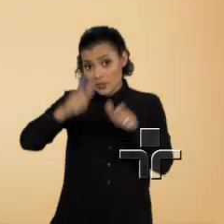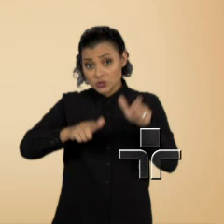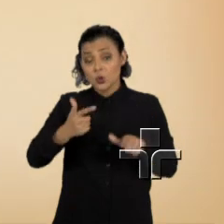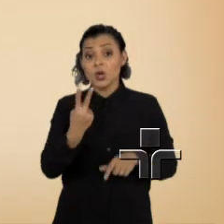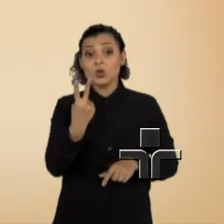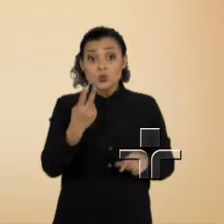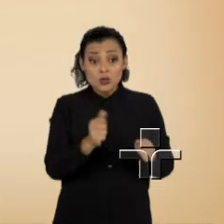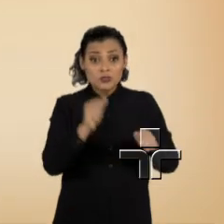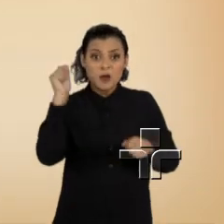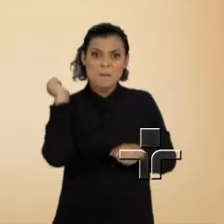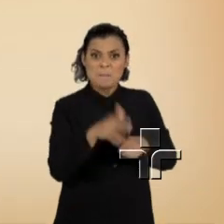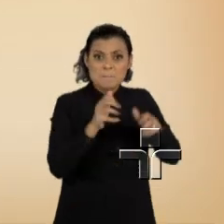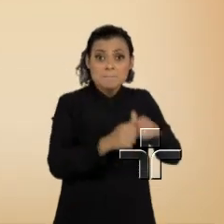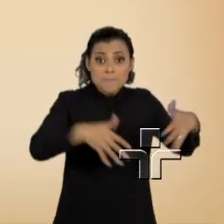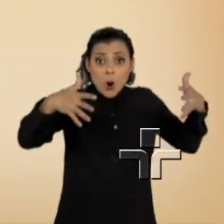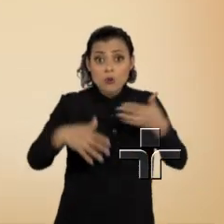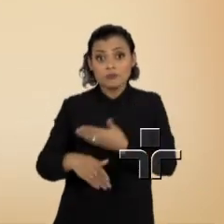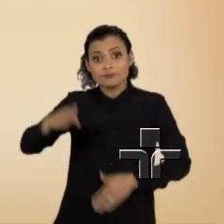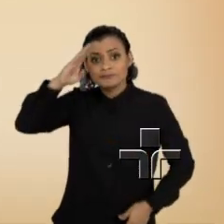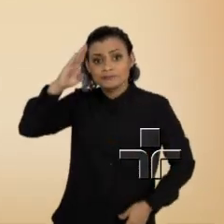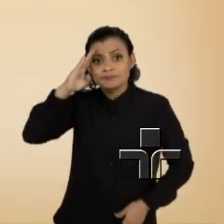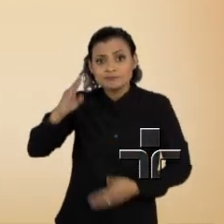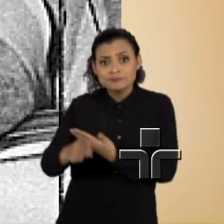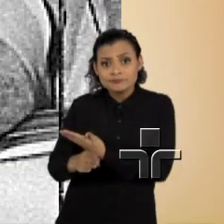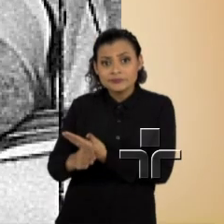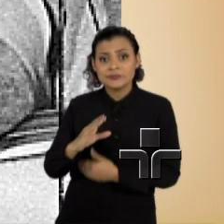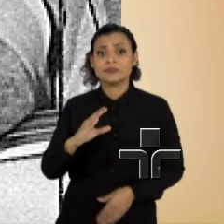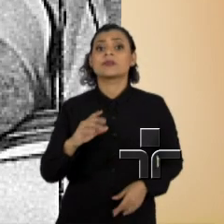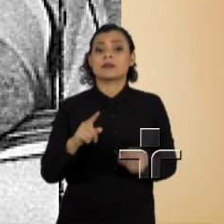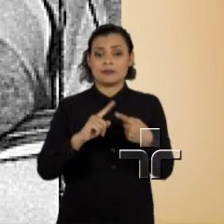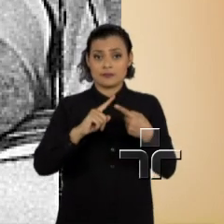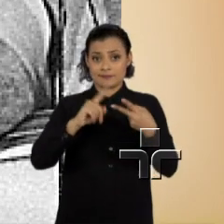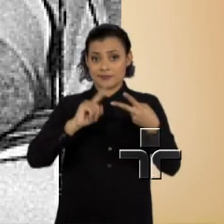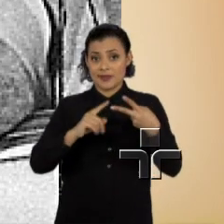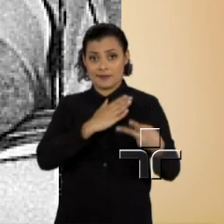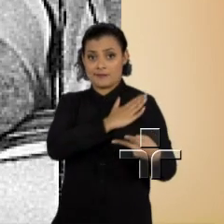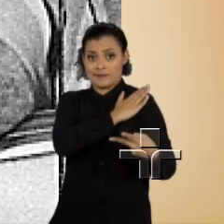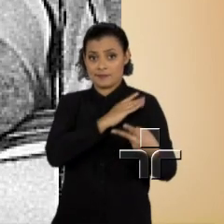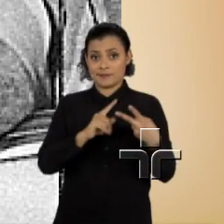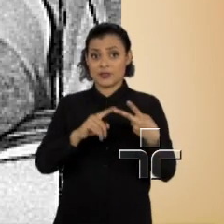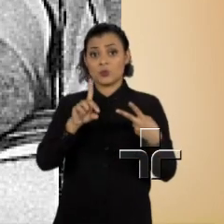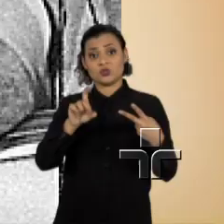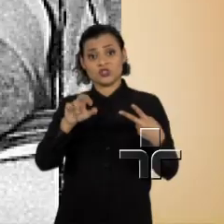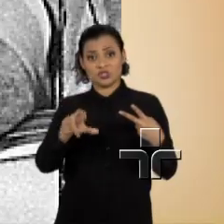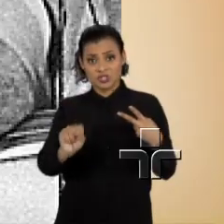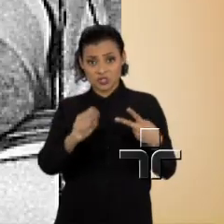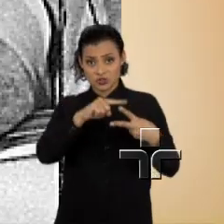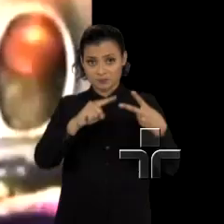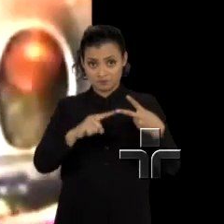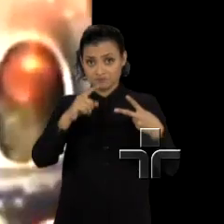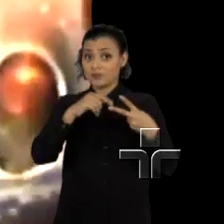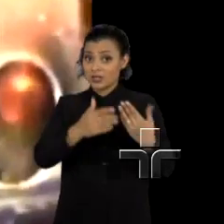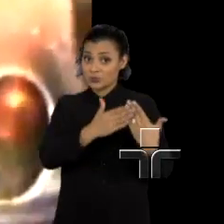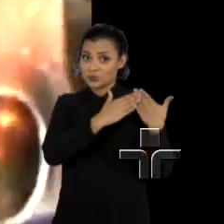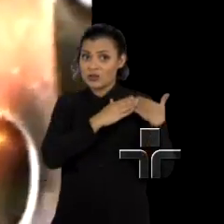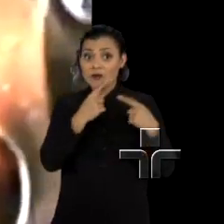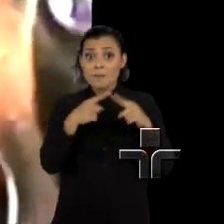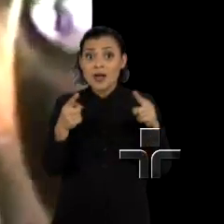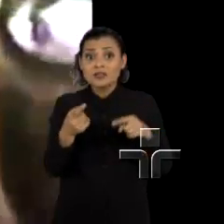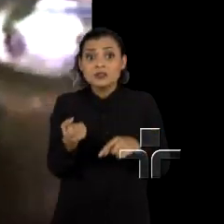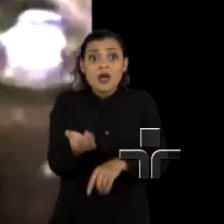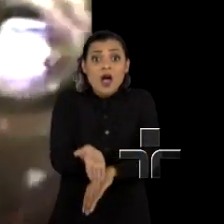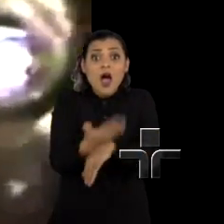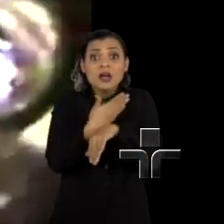bombas foram levadas num carro pelo sargento Guilherme Pereira do Rosário e pelo capitão Wilson Dias Machado, mas uma delas explodiu antes,